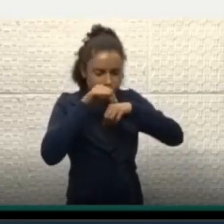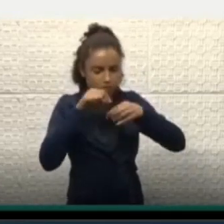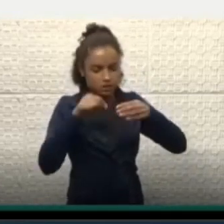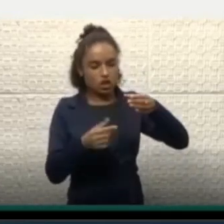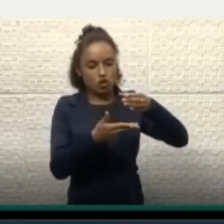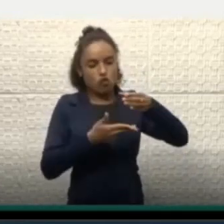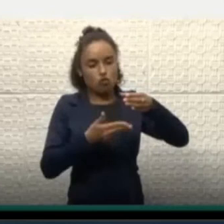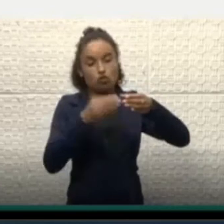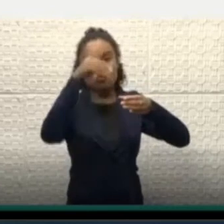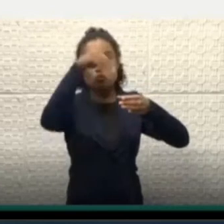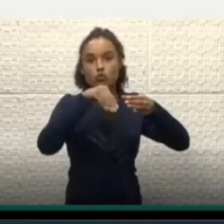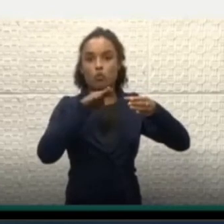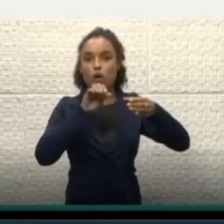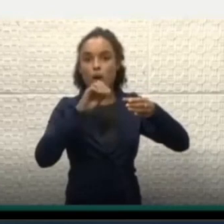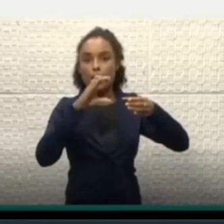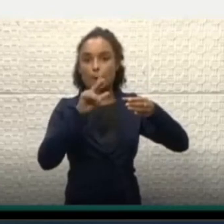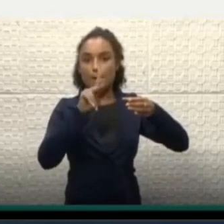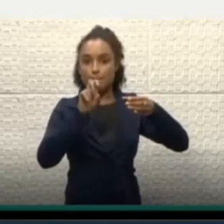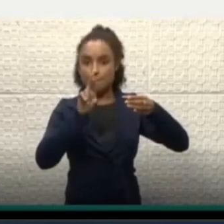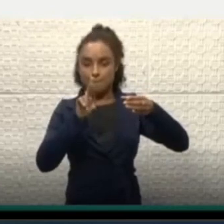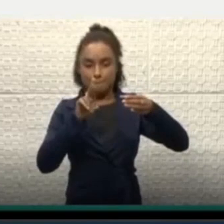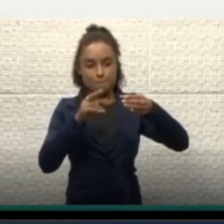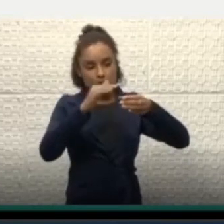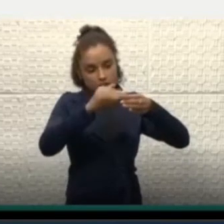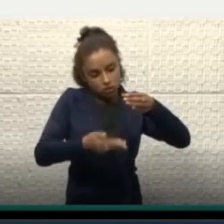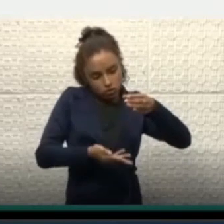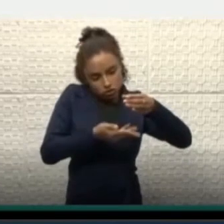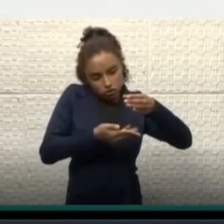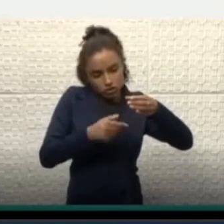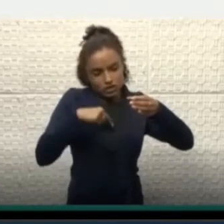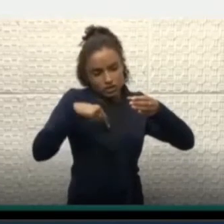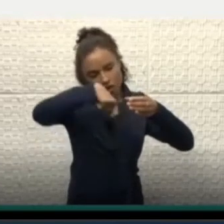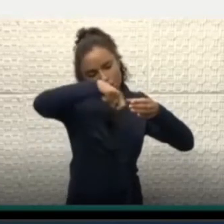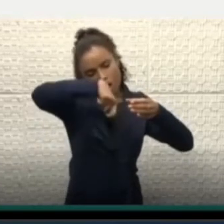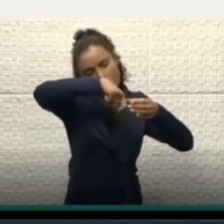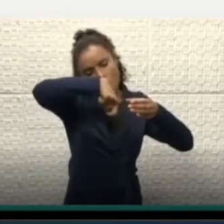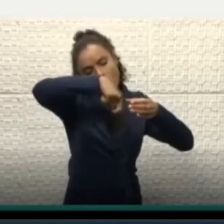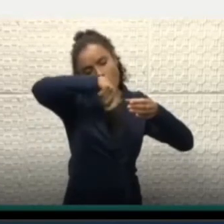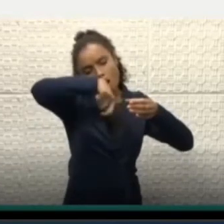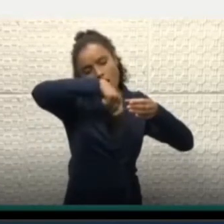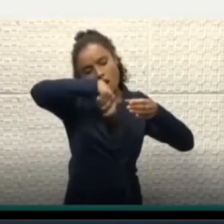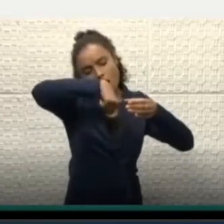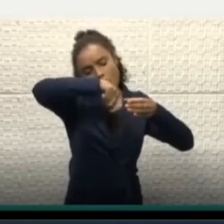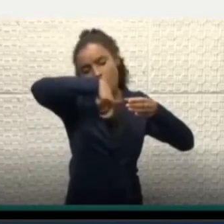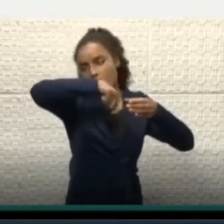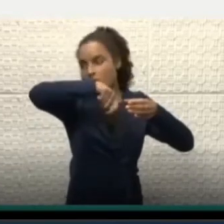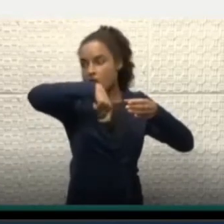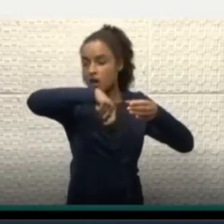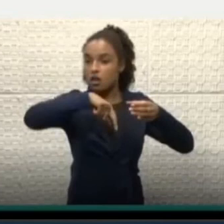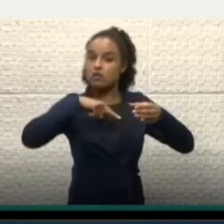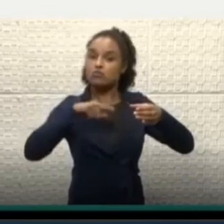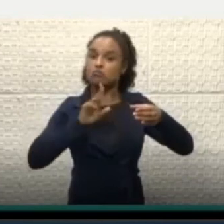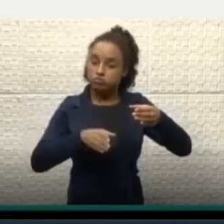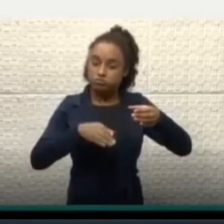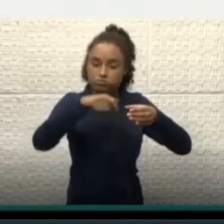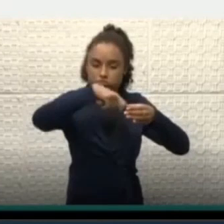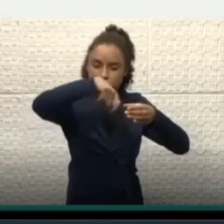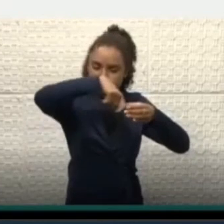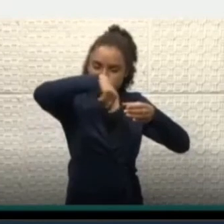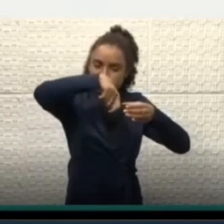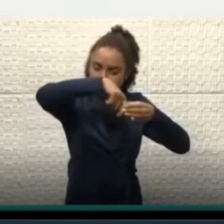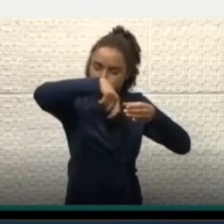Tá? Então, tem que fazer a diluição até acabar todo o material. Você vai ver que a gente vai diluindo e, conforme a gente